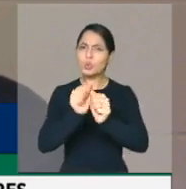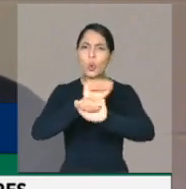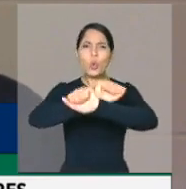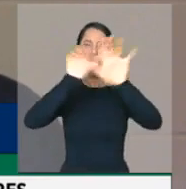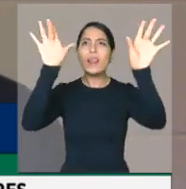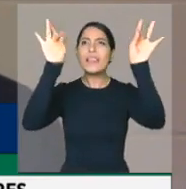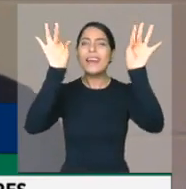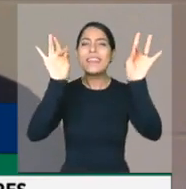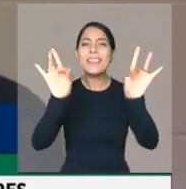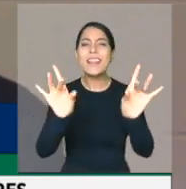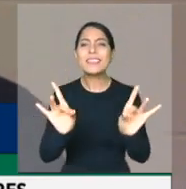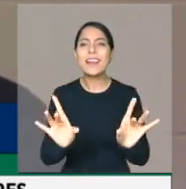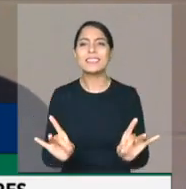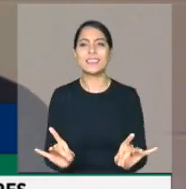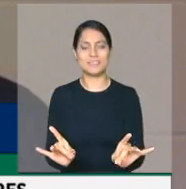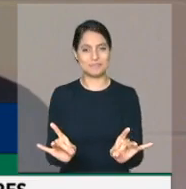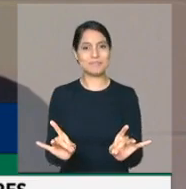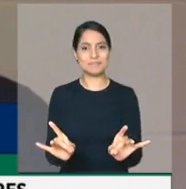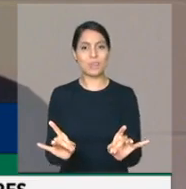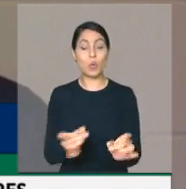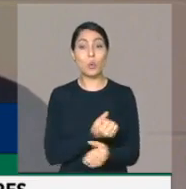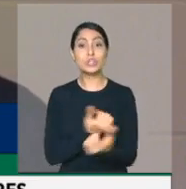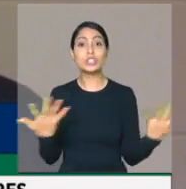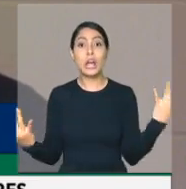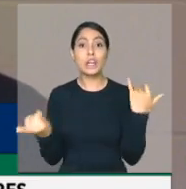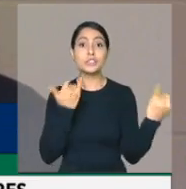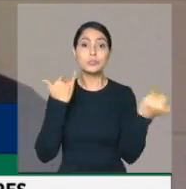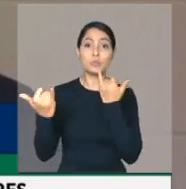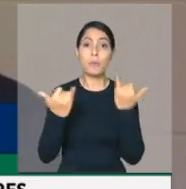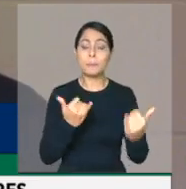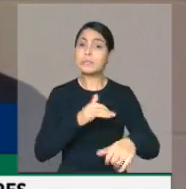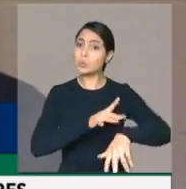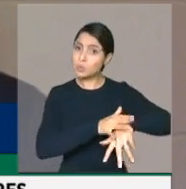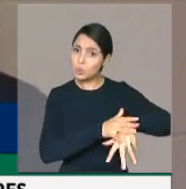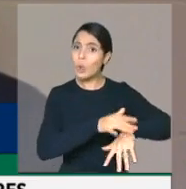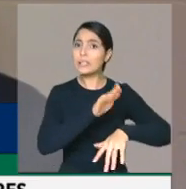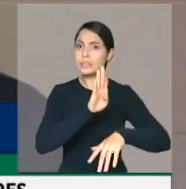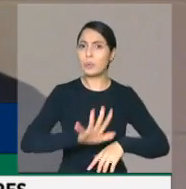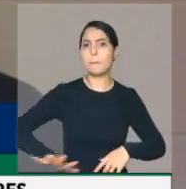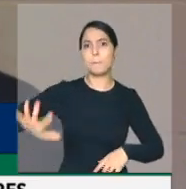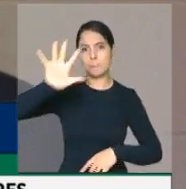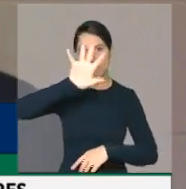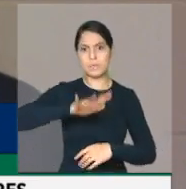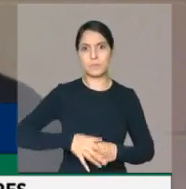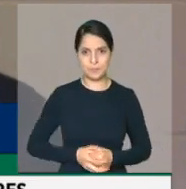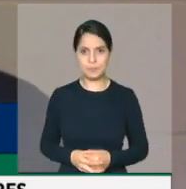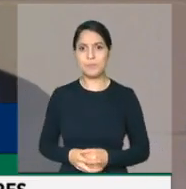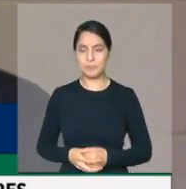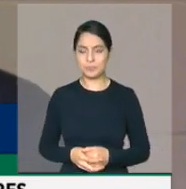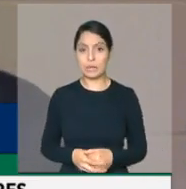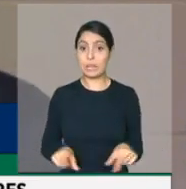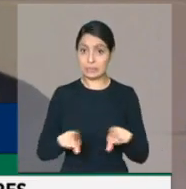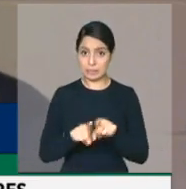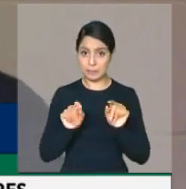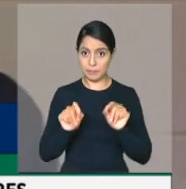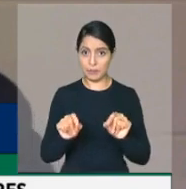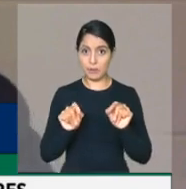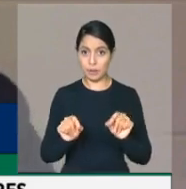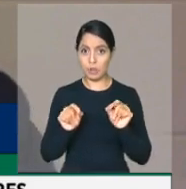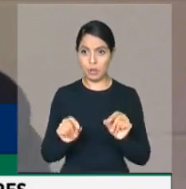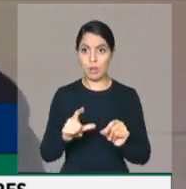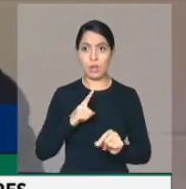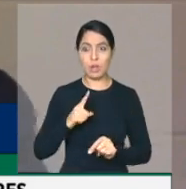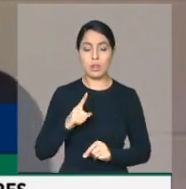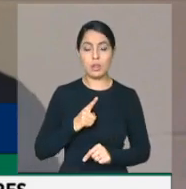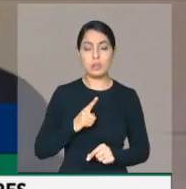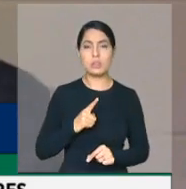transparência aos números da doença no Brasil, e também pelos órgãos de imprensa que montaram um